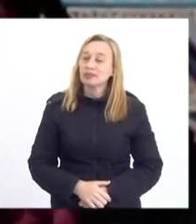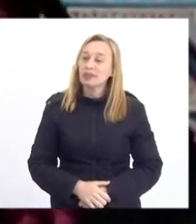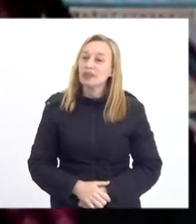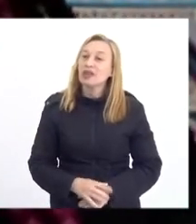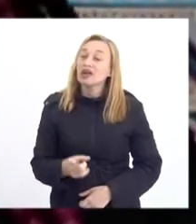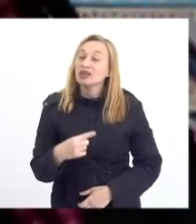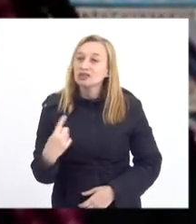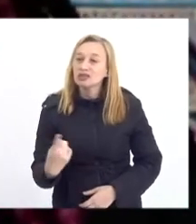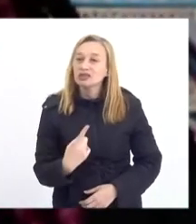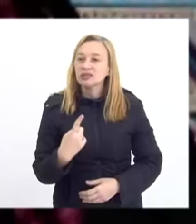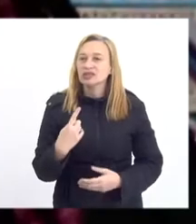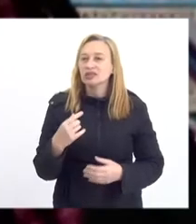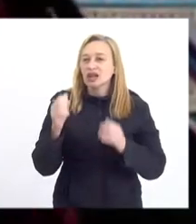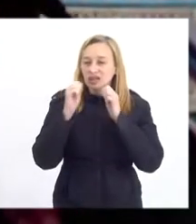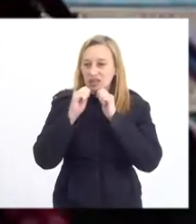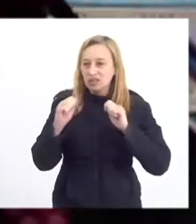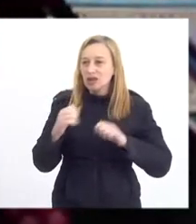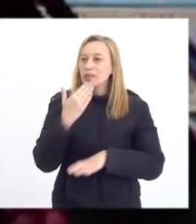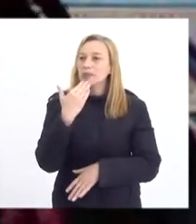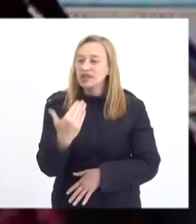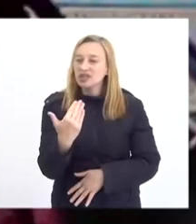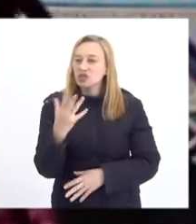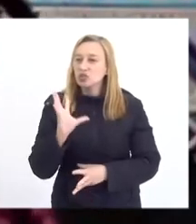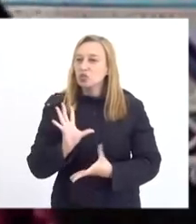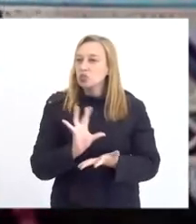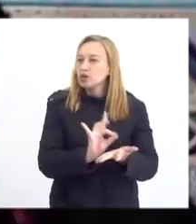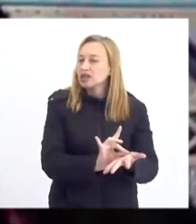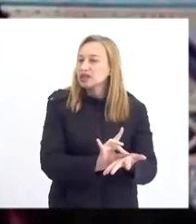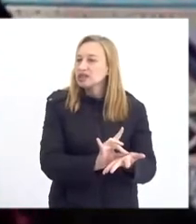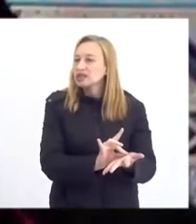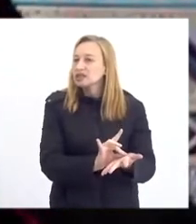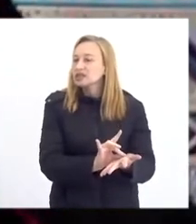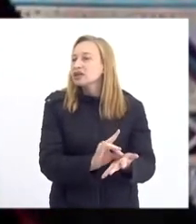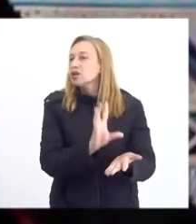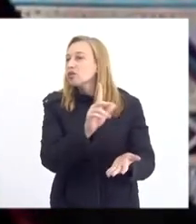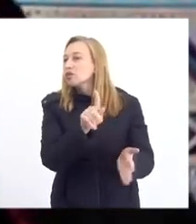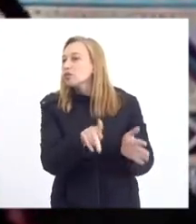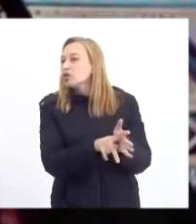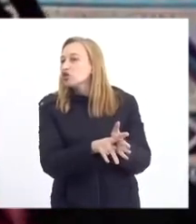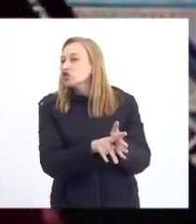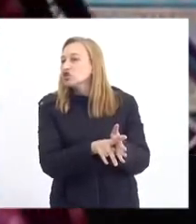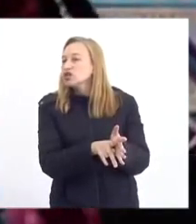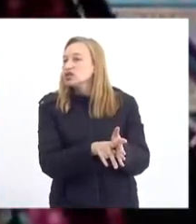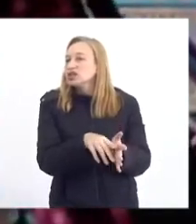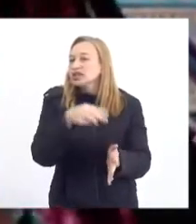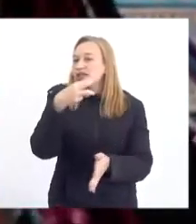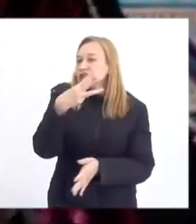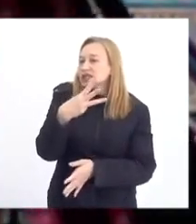nossa assessoria sugeriu a anexação ao projeto